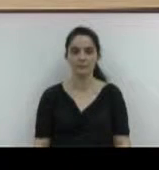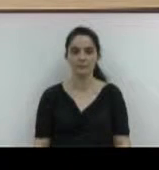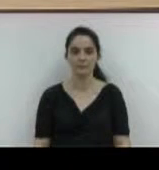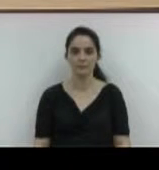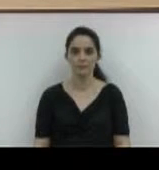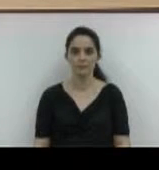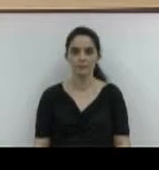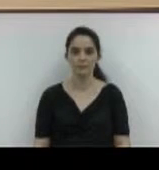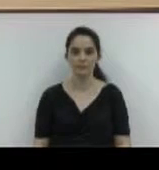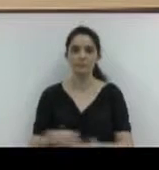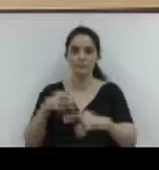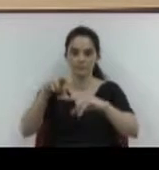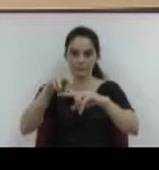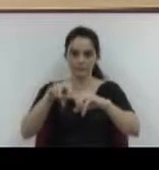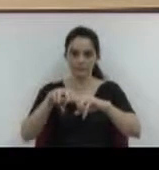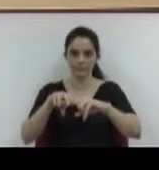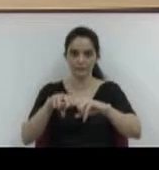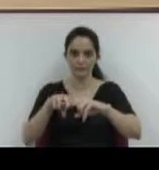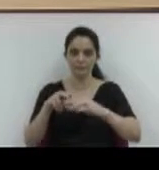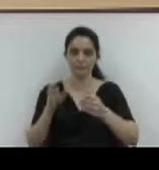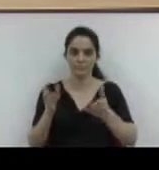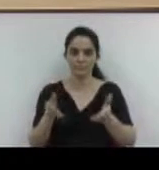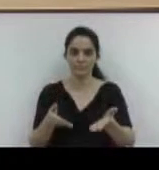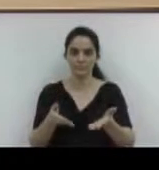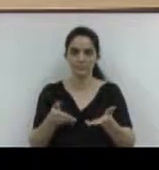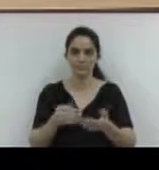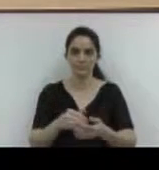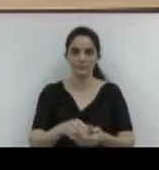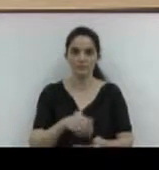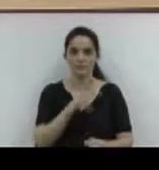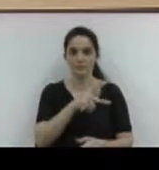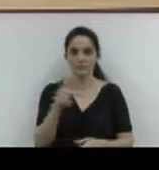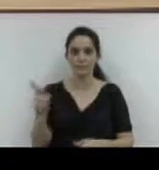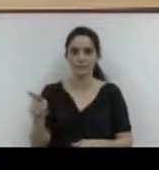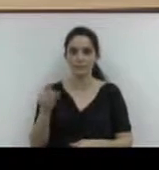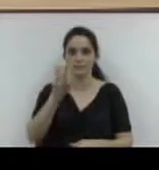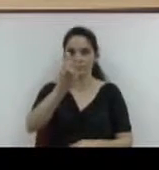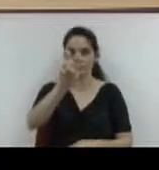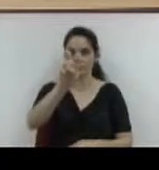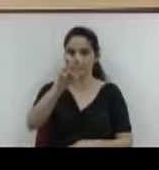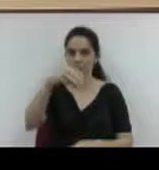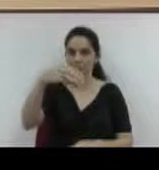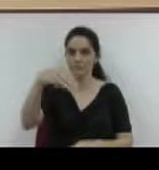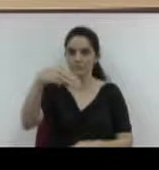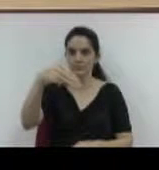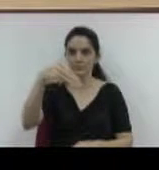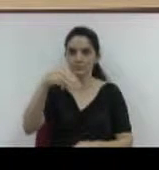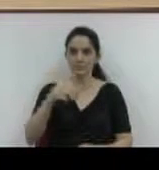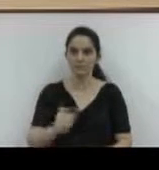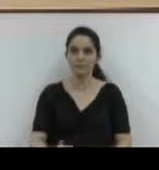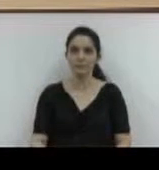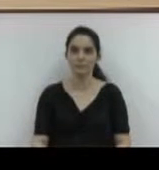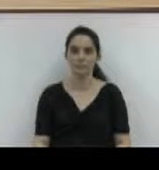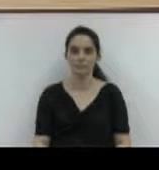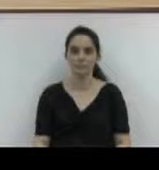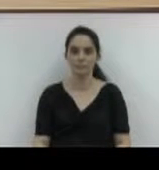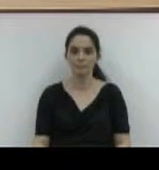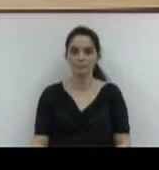Podemos nos assentar. Aliás, esta presidência suspende a sessão por 5 minutos para que possamos deliberar